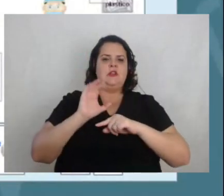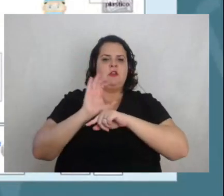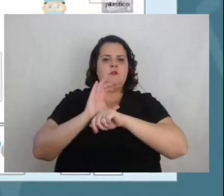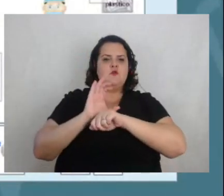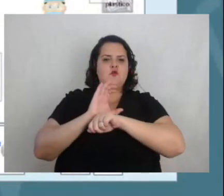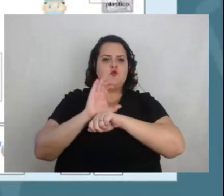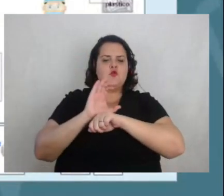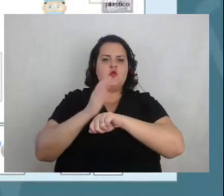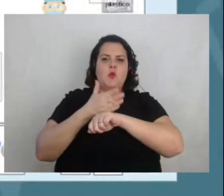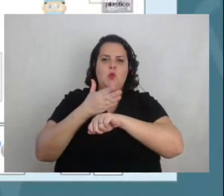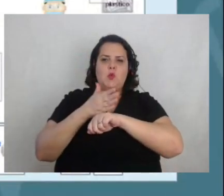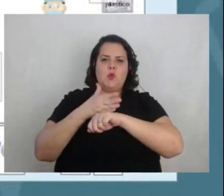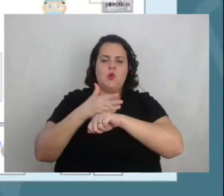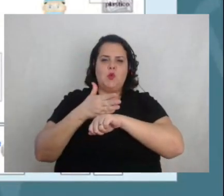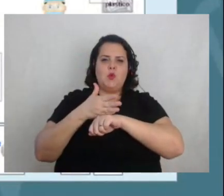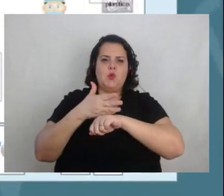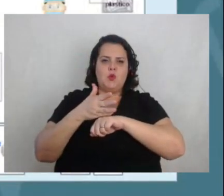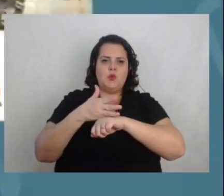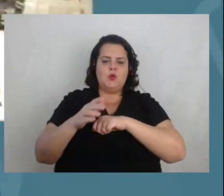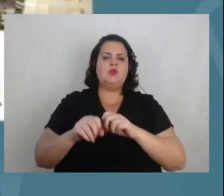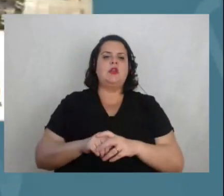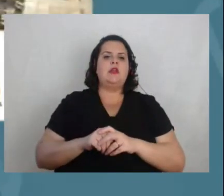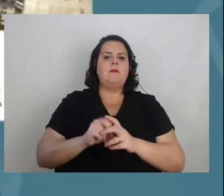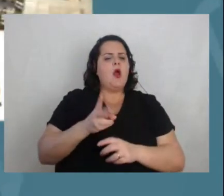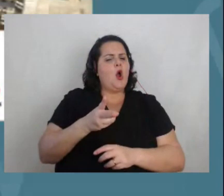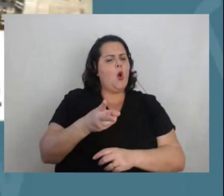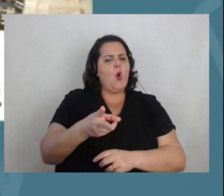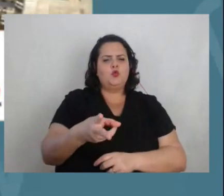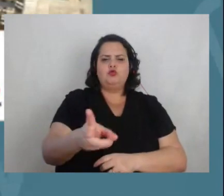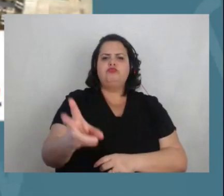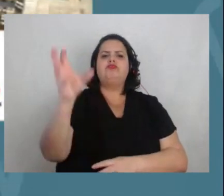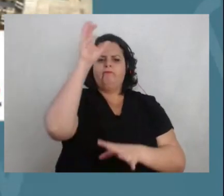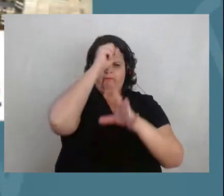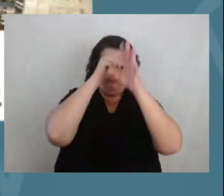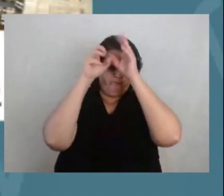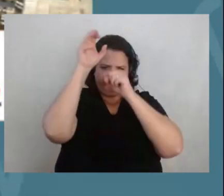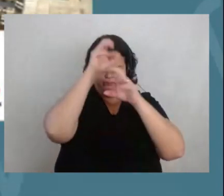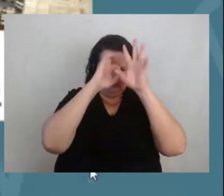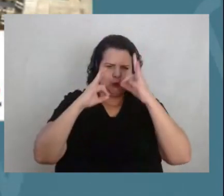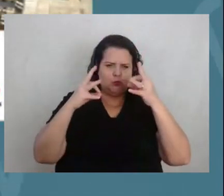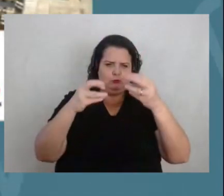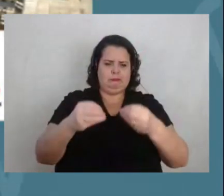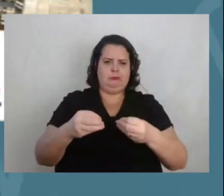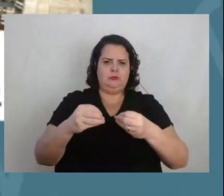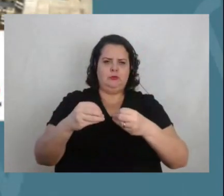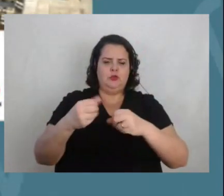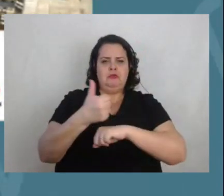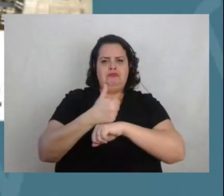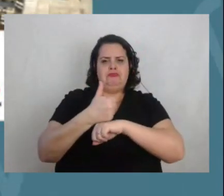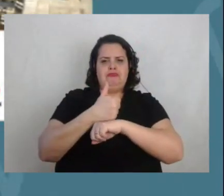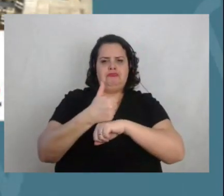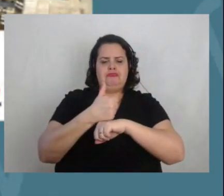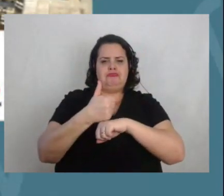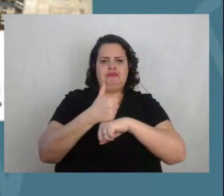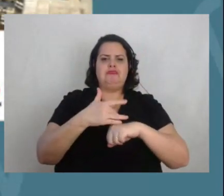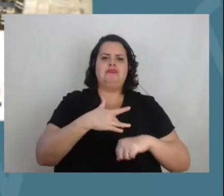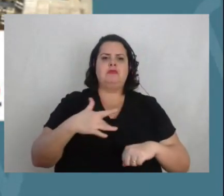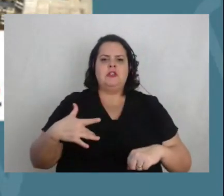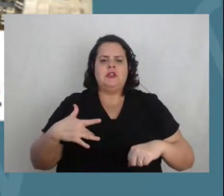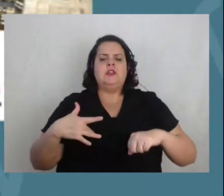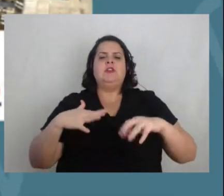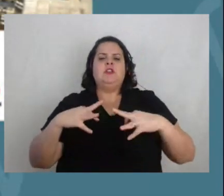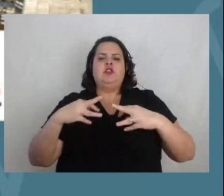sistema de maneira contínua, capacitando todos os profissionais de saúde. Aqui são os grandes patrocinadores,